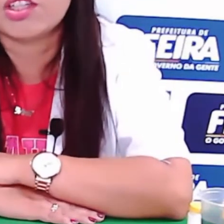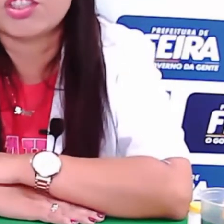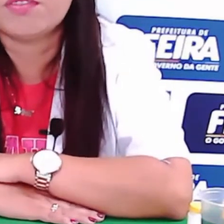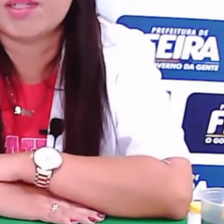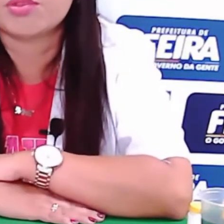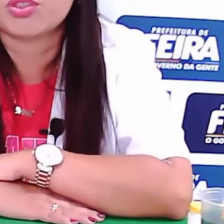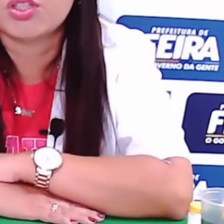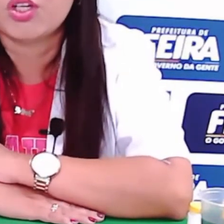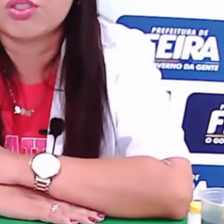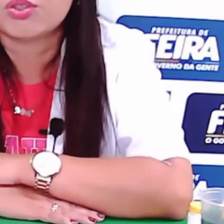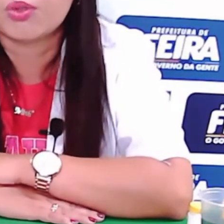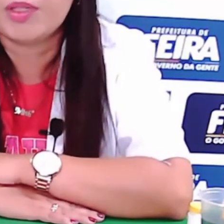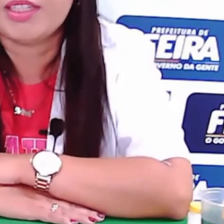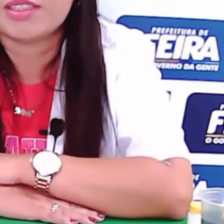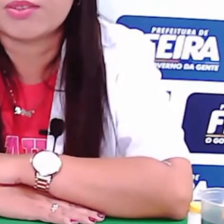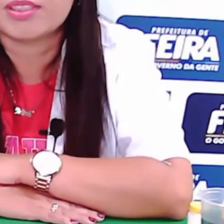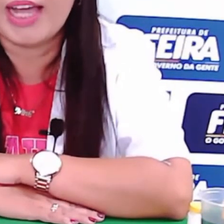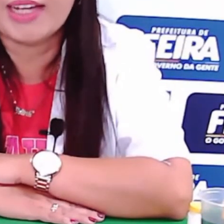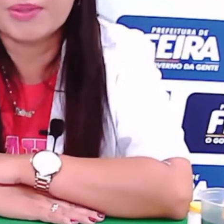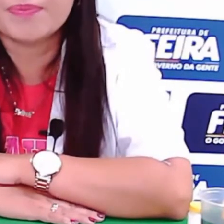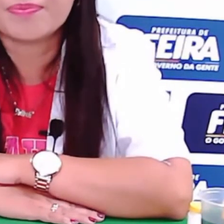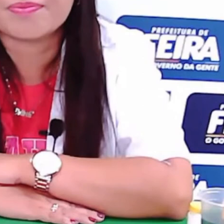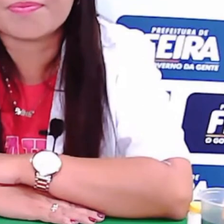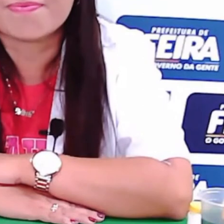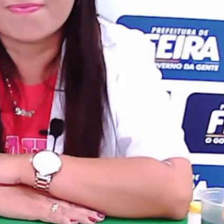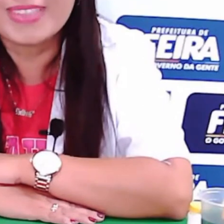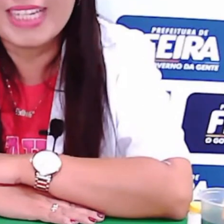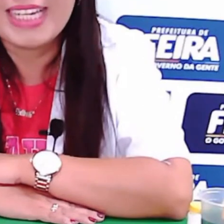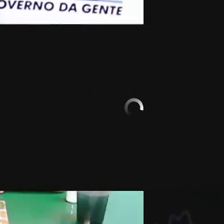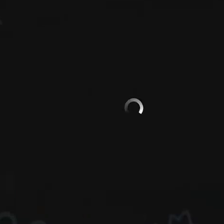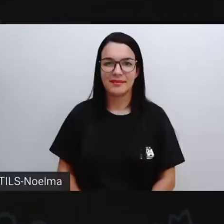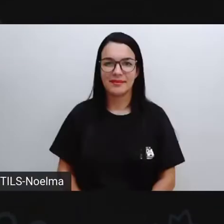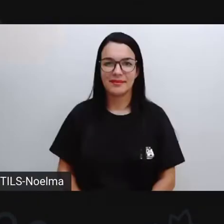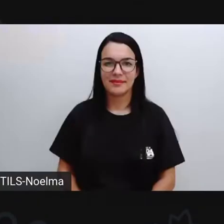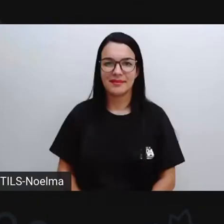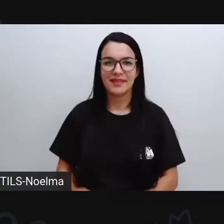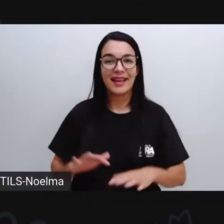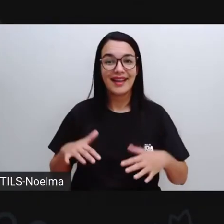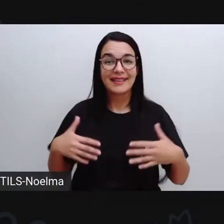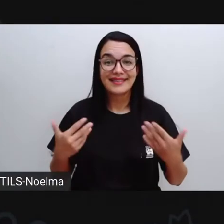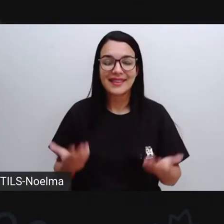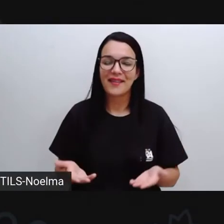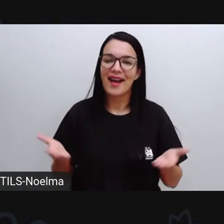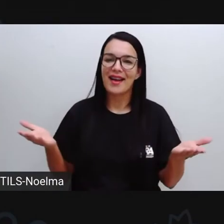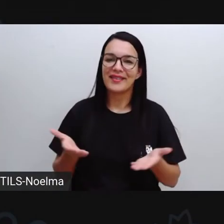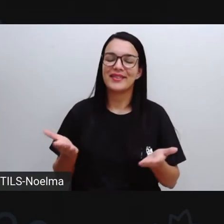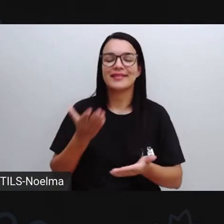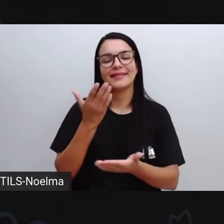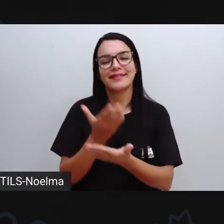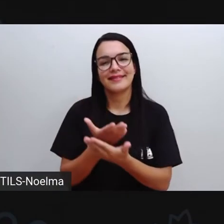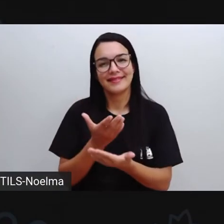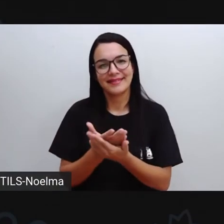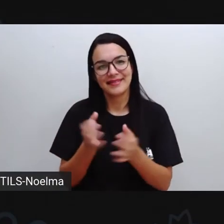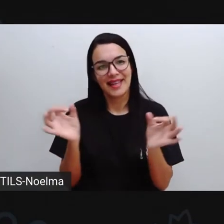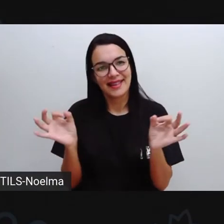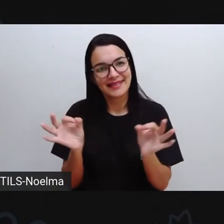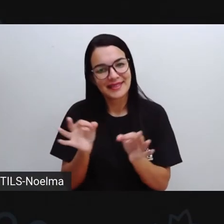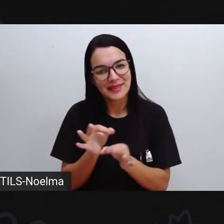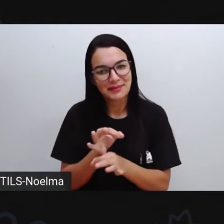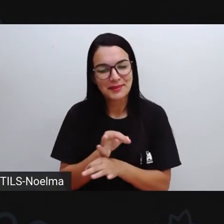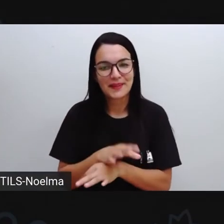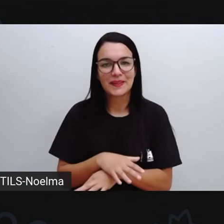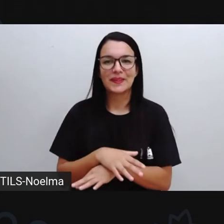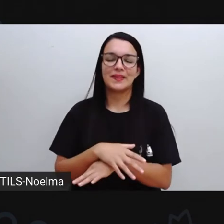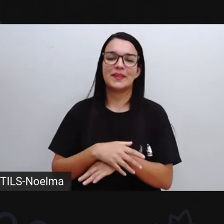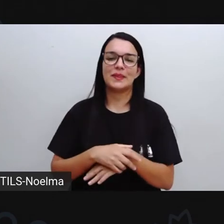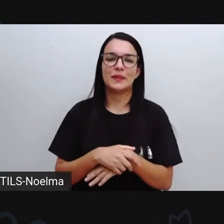aula que nós tivemos sobre isso, certo? E a nossa aula, ela vai ficando por